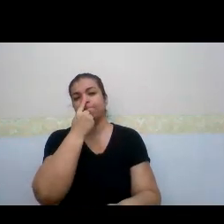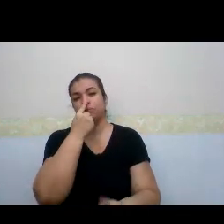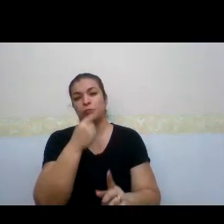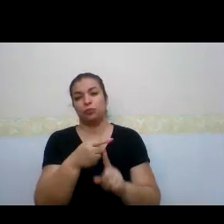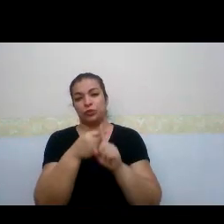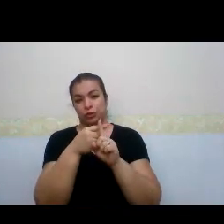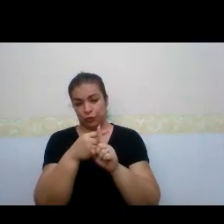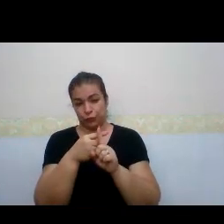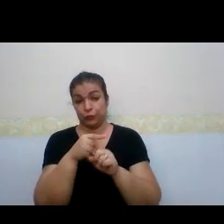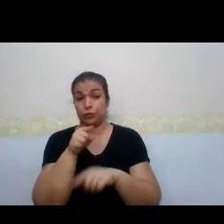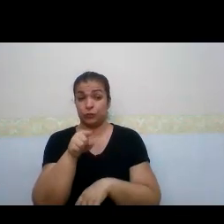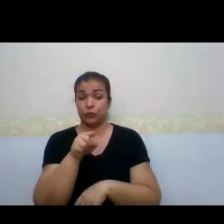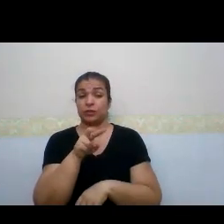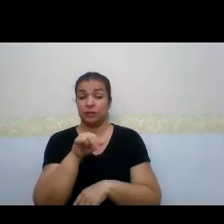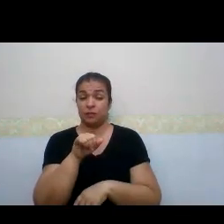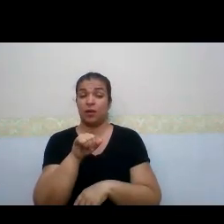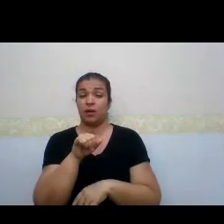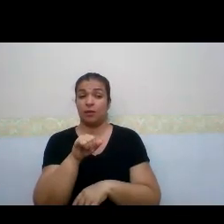uma ementa para ela.